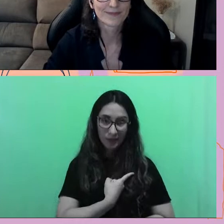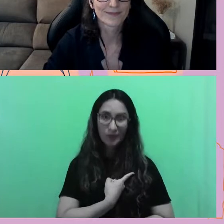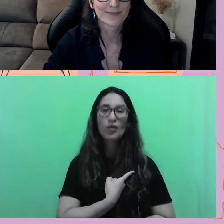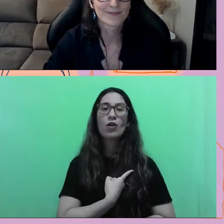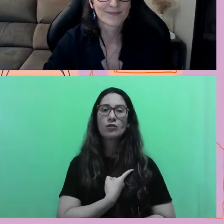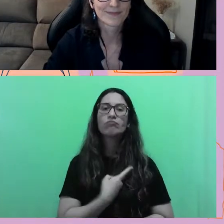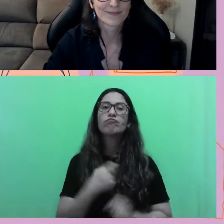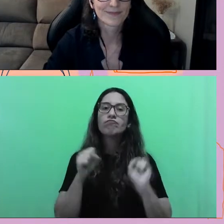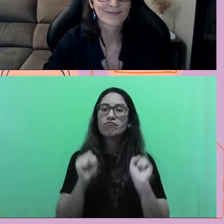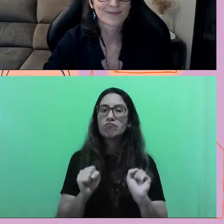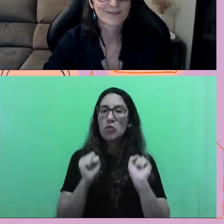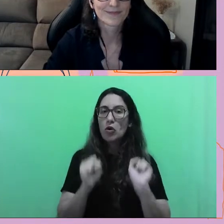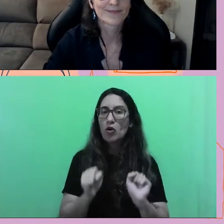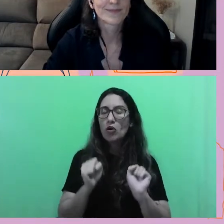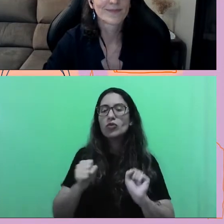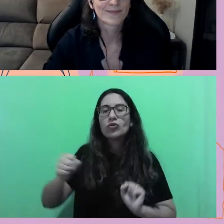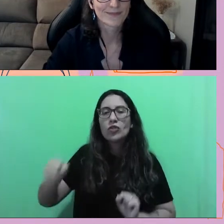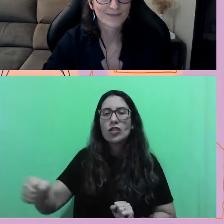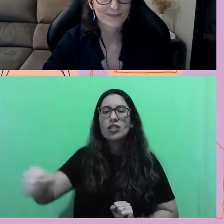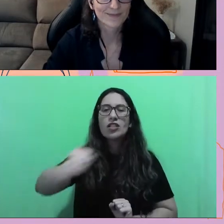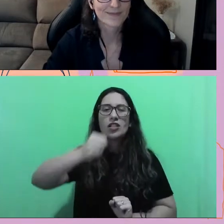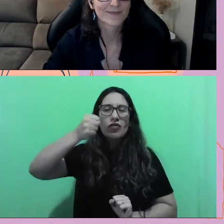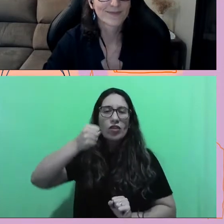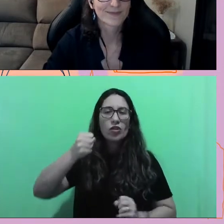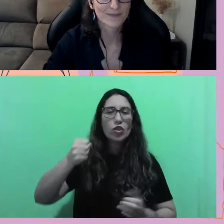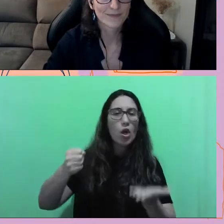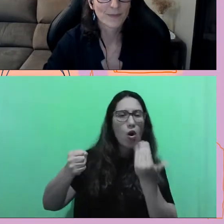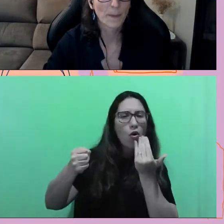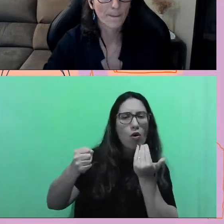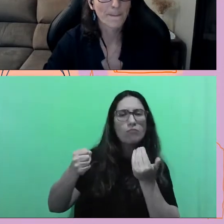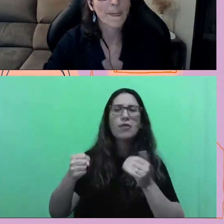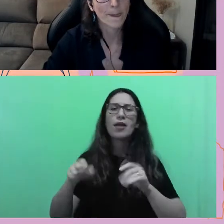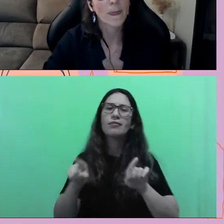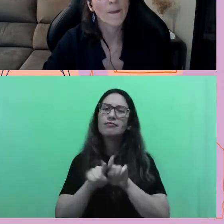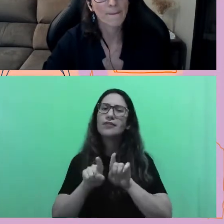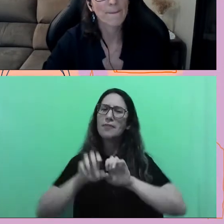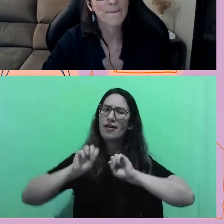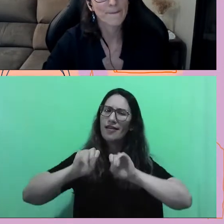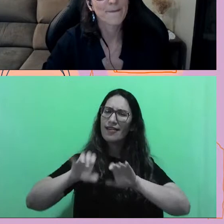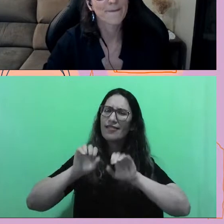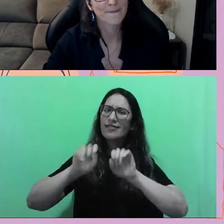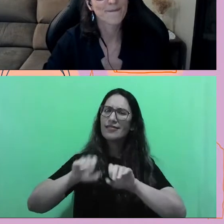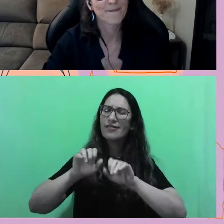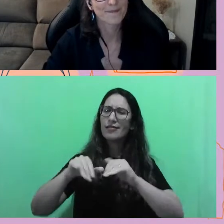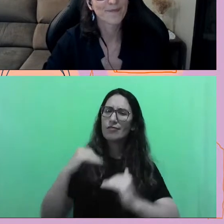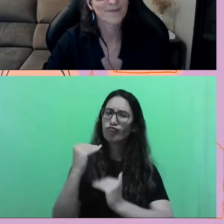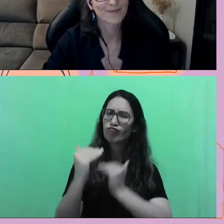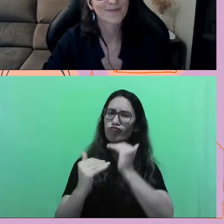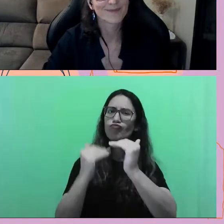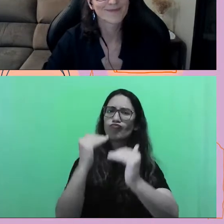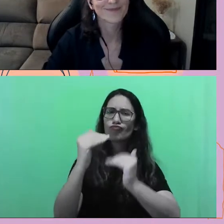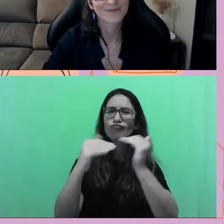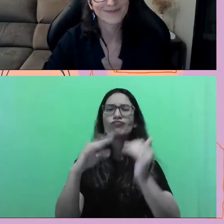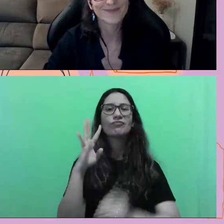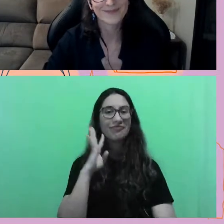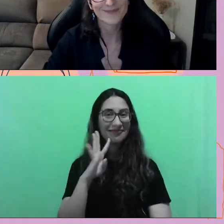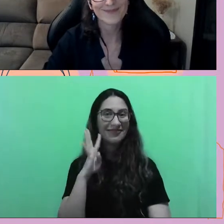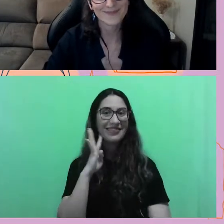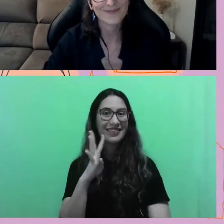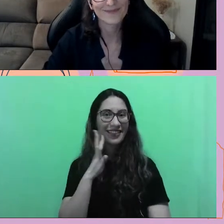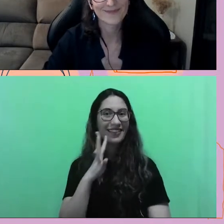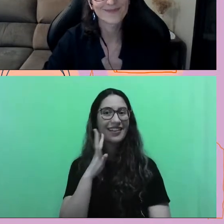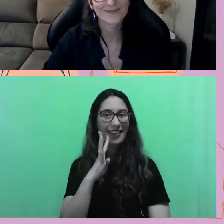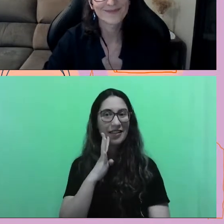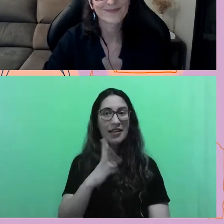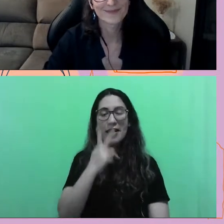consuma a cerveja degustando e ensinando alguns pontos específicos que são bem bacanas da gente aprender, e acaba virando